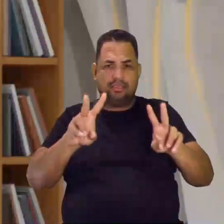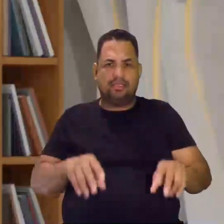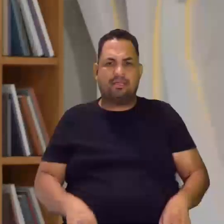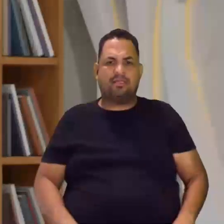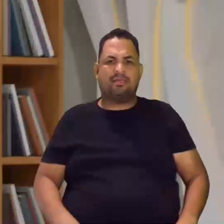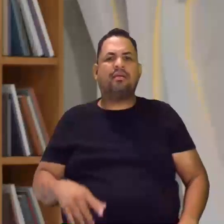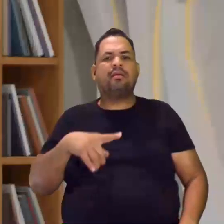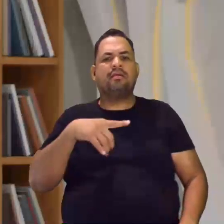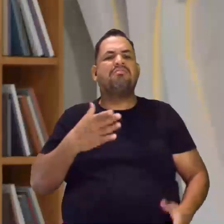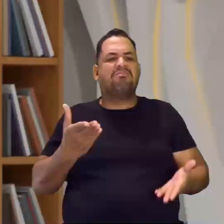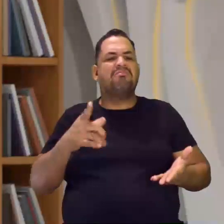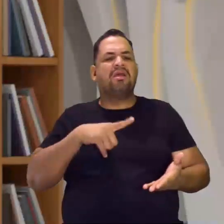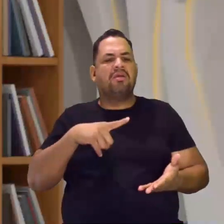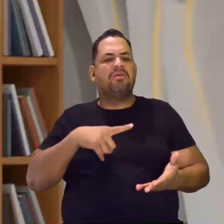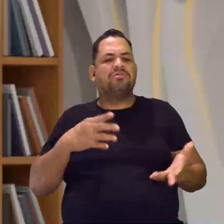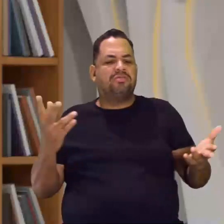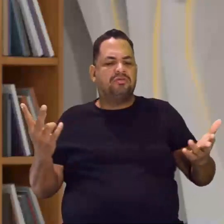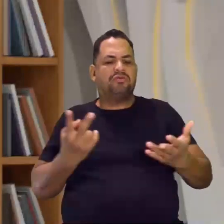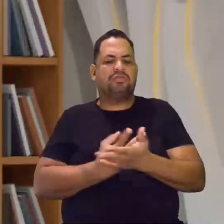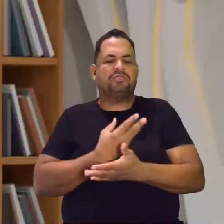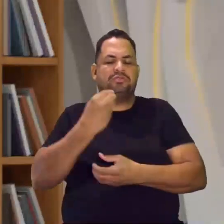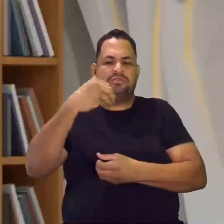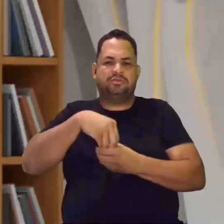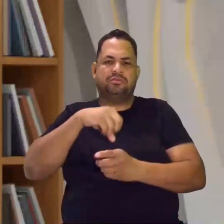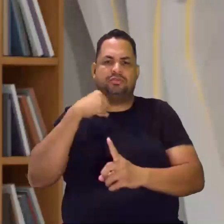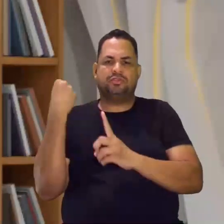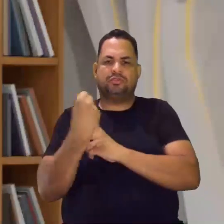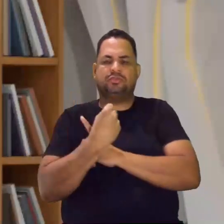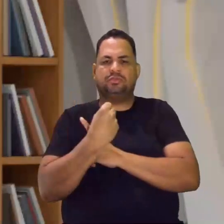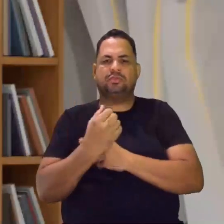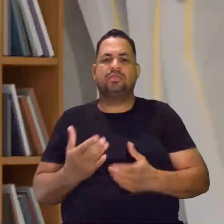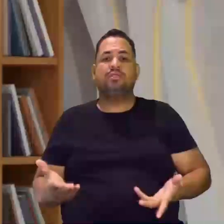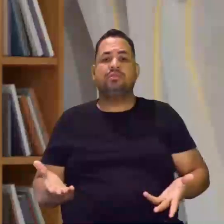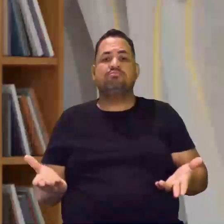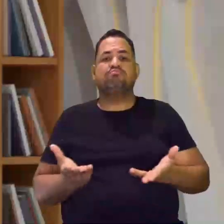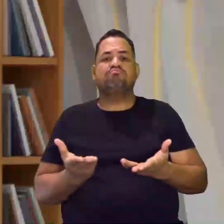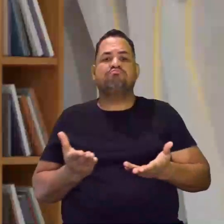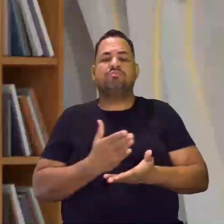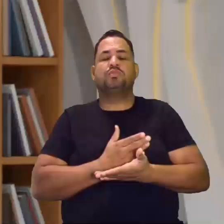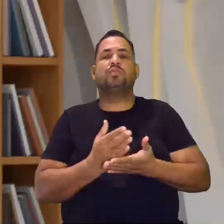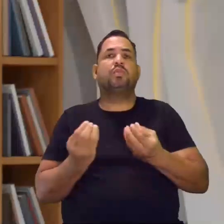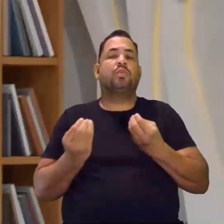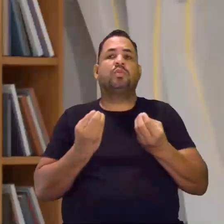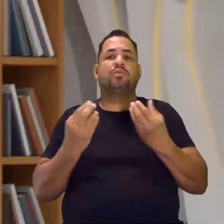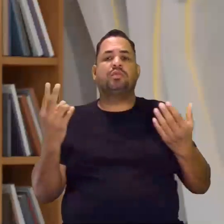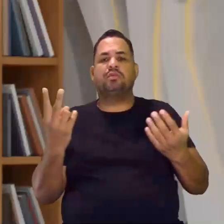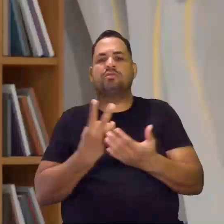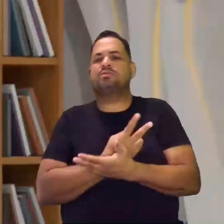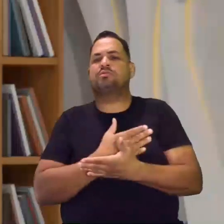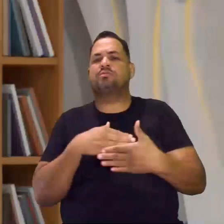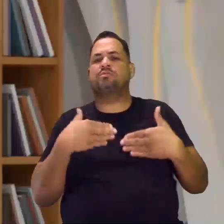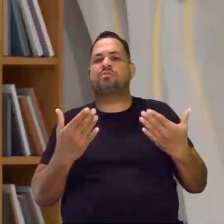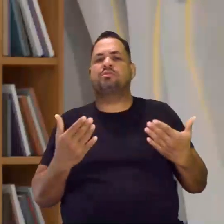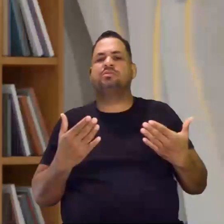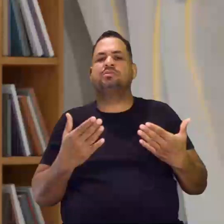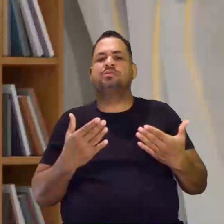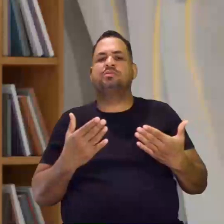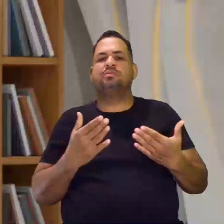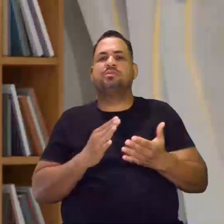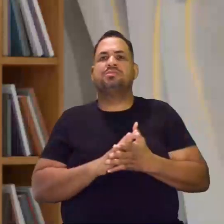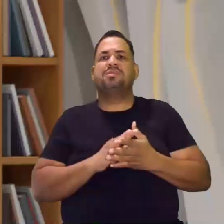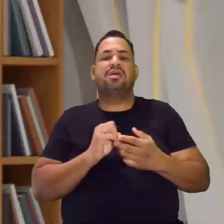ela existe até hoje, né? Dentro da sociedade, tá? Isso hoje, como é que está? Está com